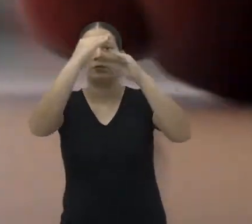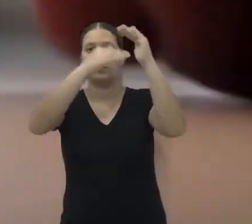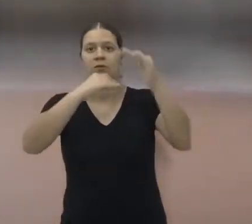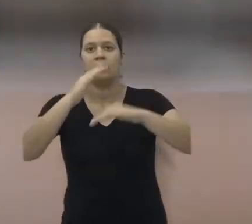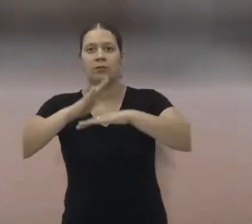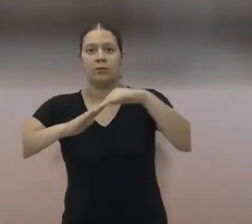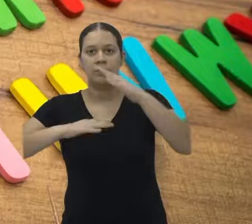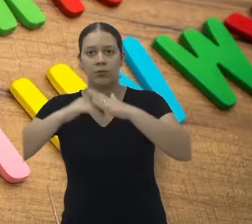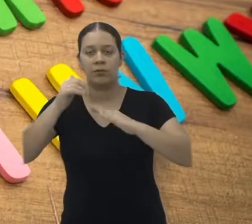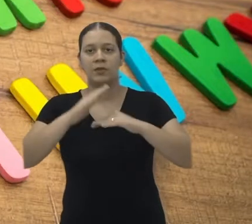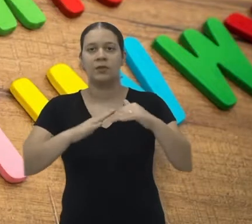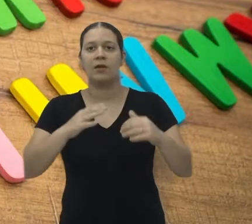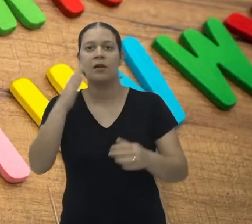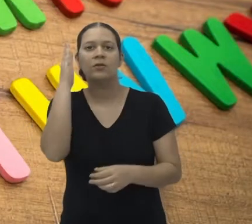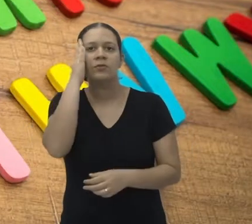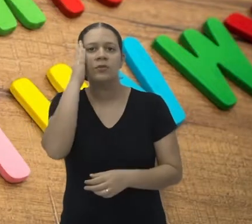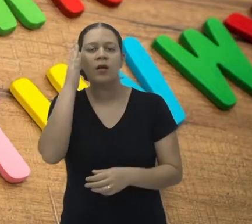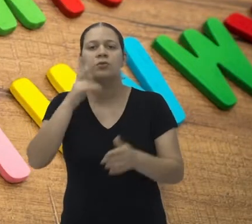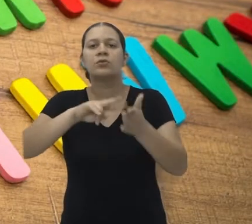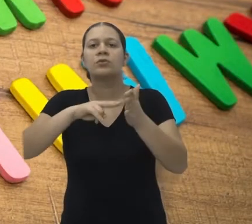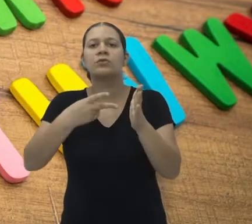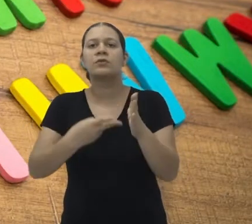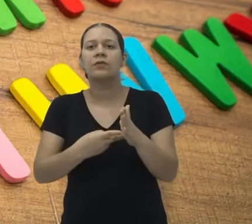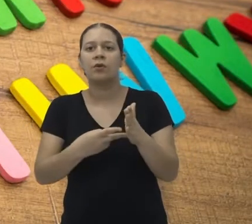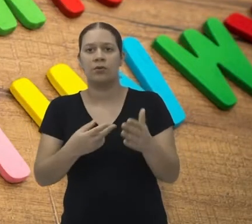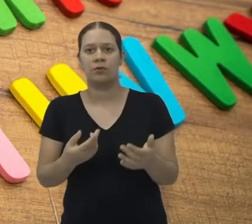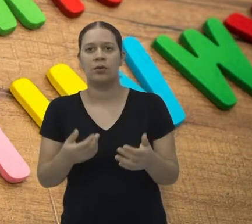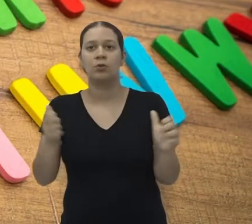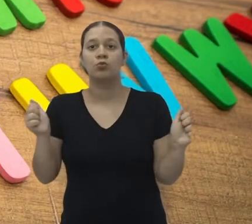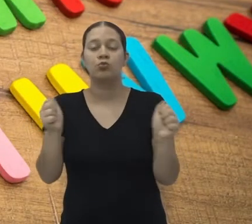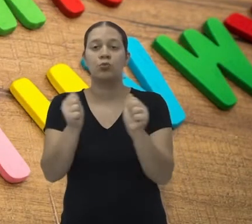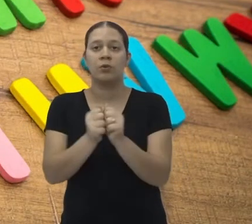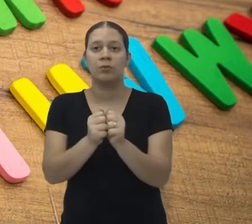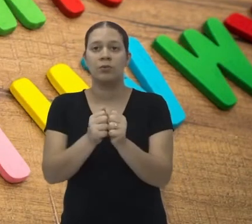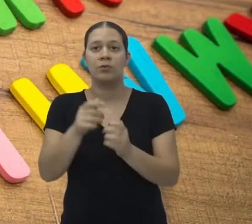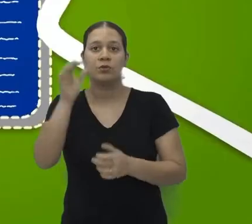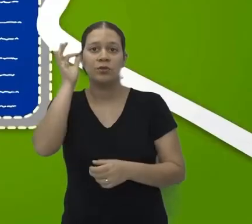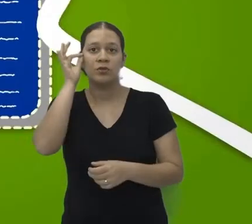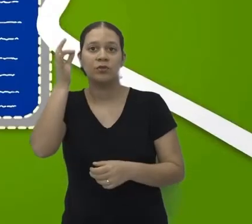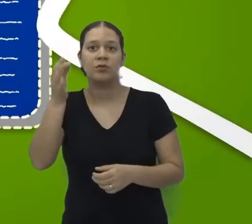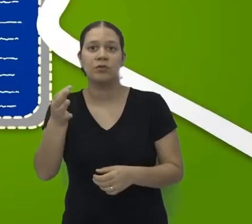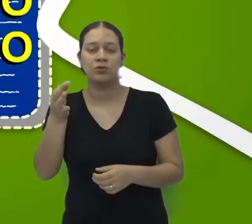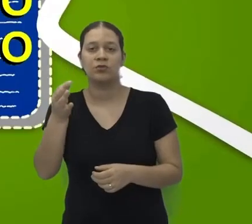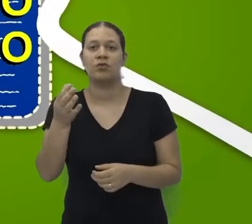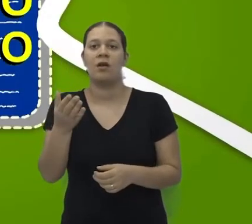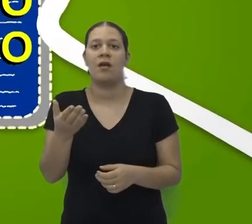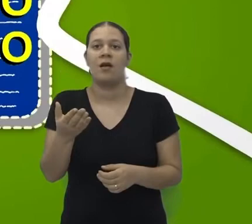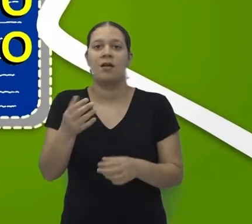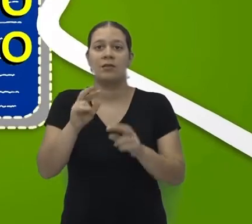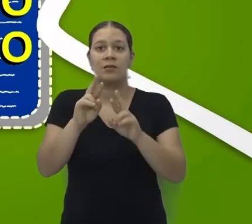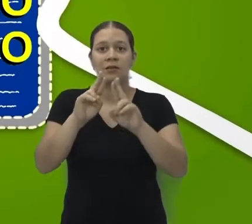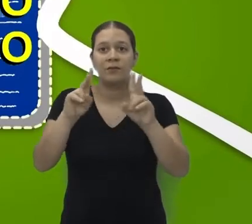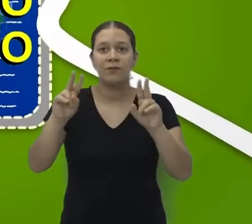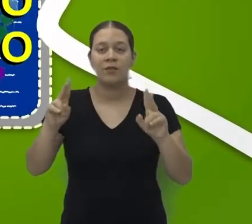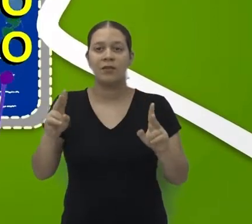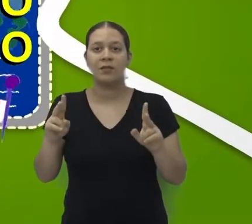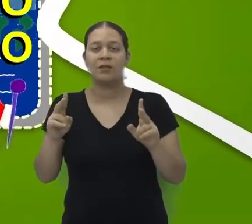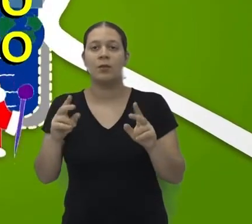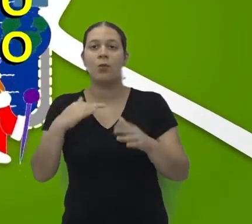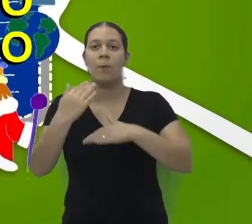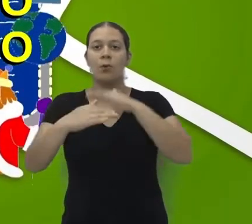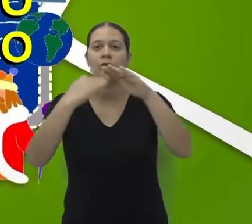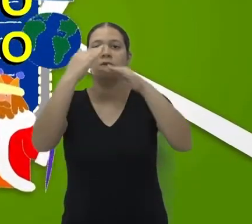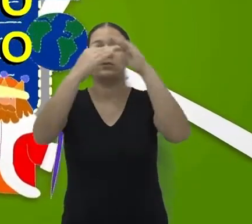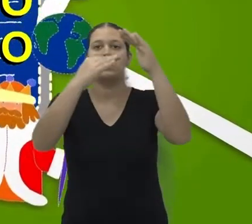desenvolvemos essas habilidades, passando a compreender o significado delas em conjunto. Já o letramento midiático segue